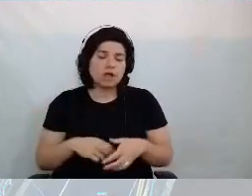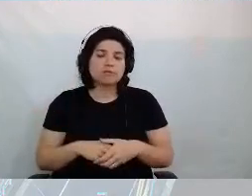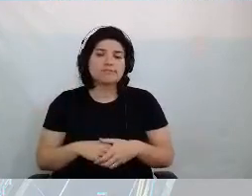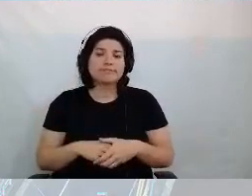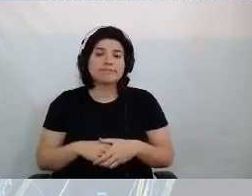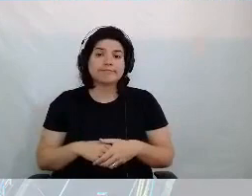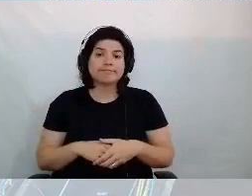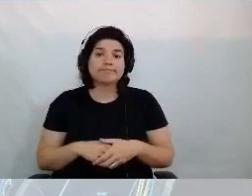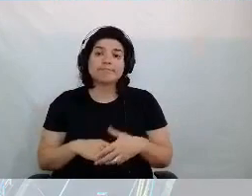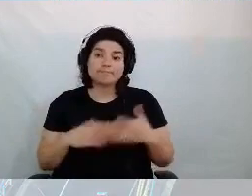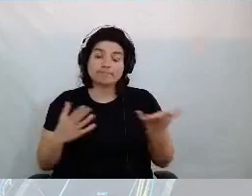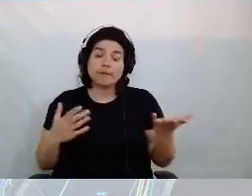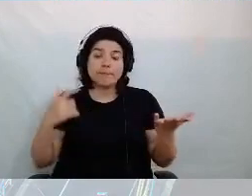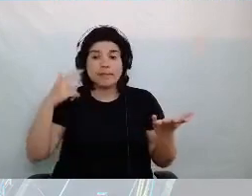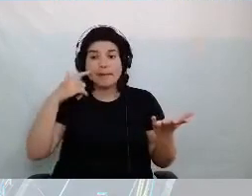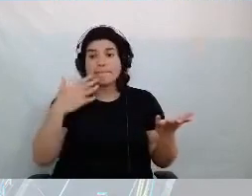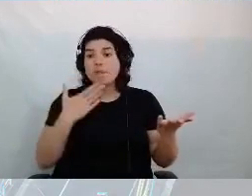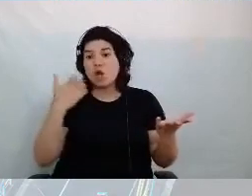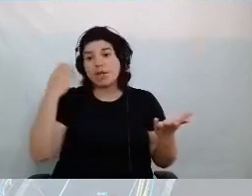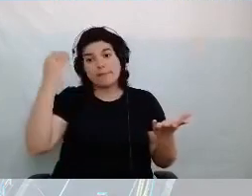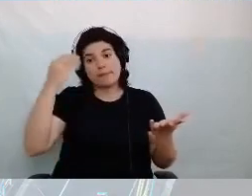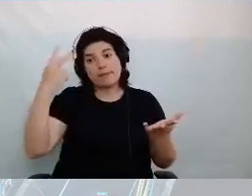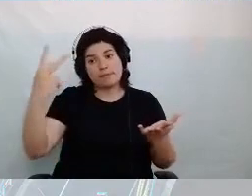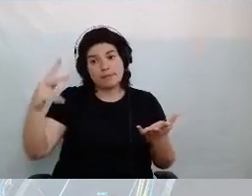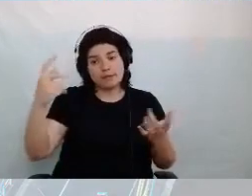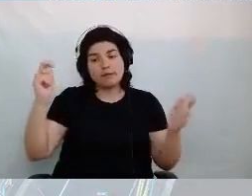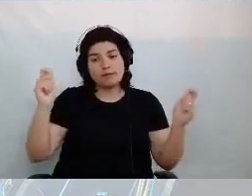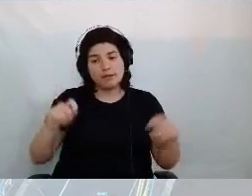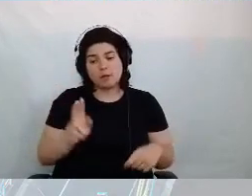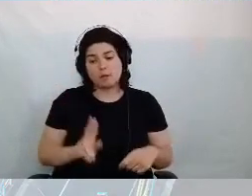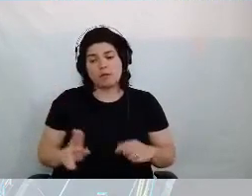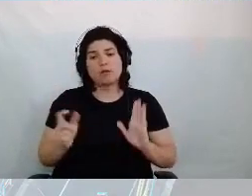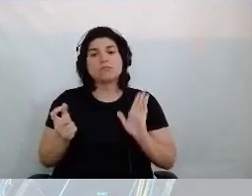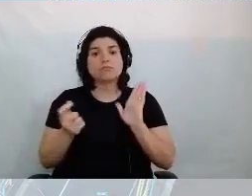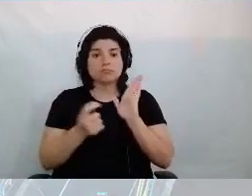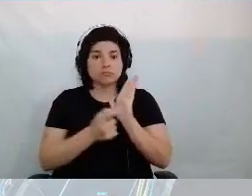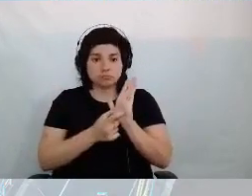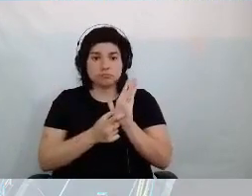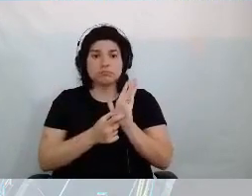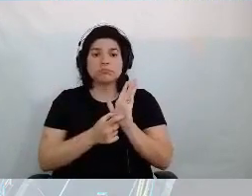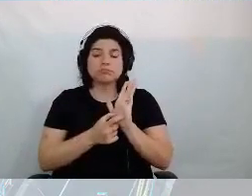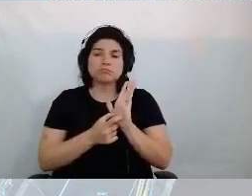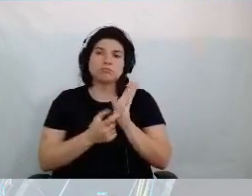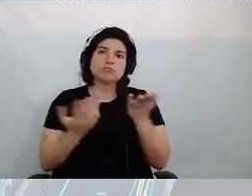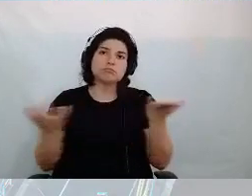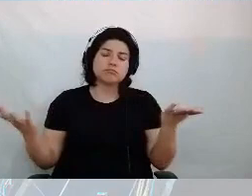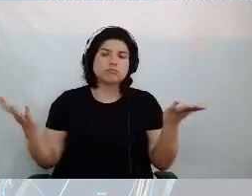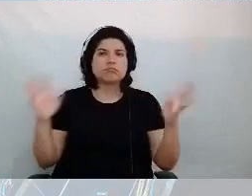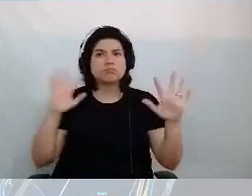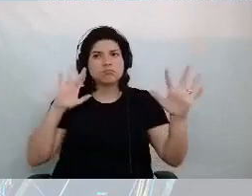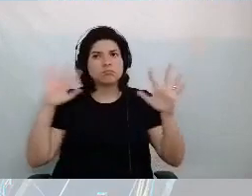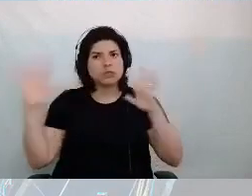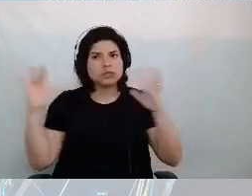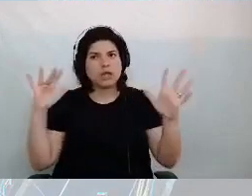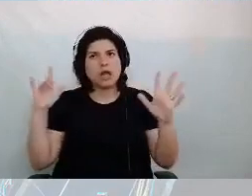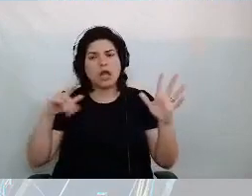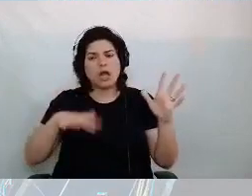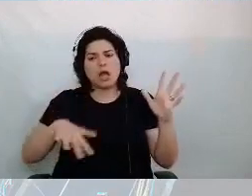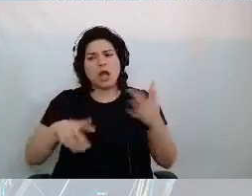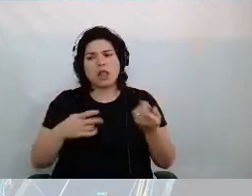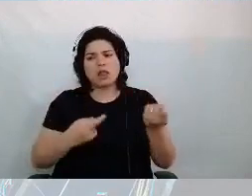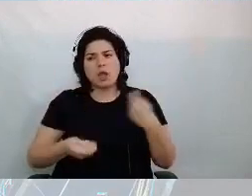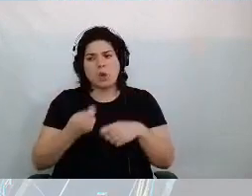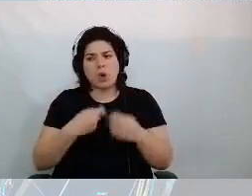melhores experiências que esse usuário vai ter com a nossa aplicação. Então, eu pensando do ponto de vista de negócio,